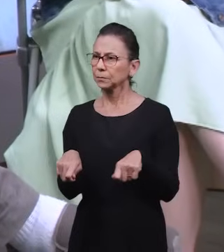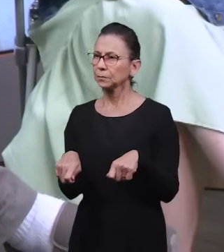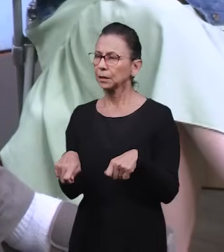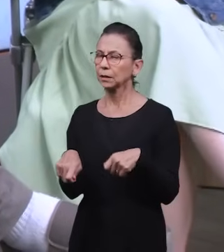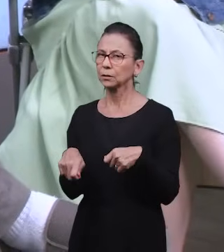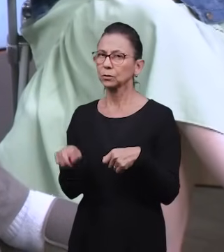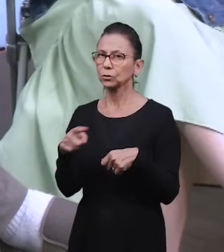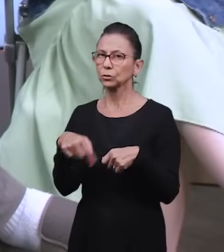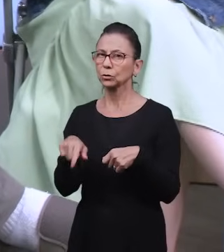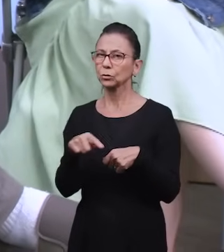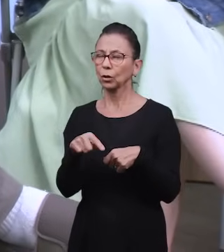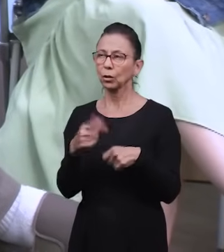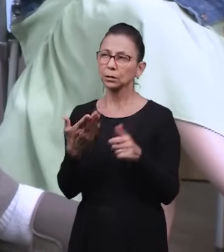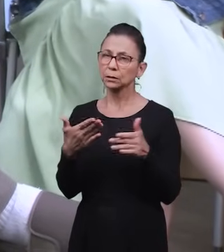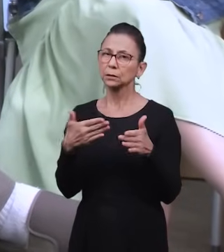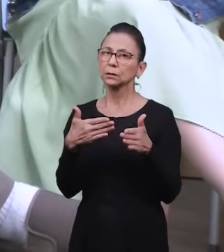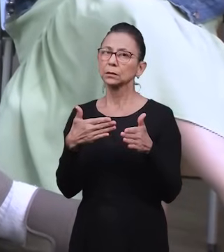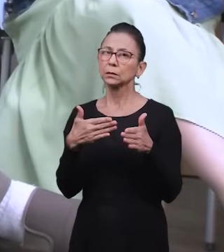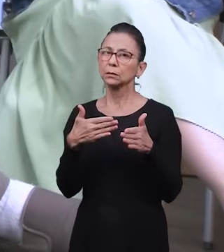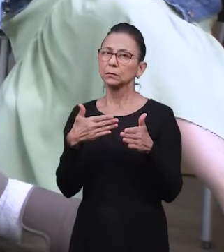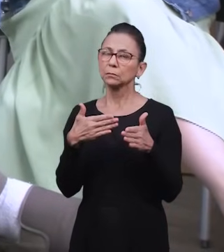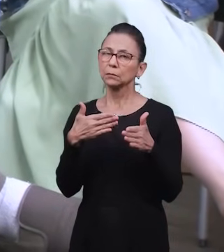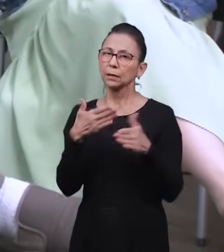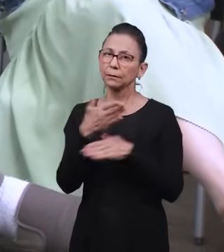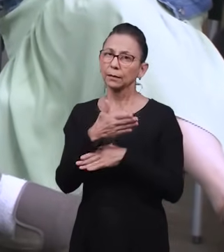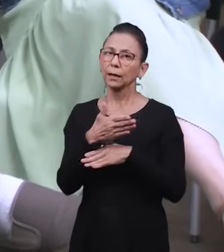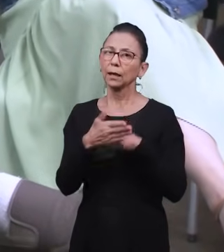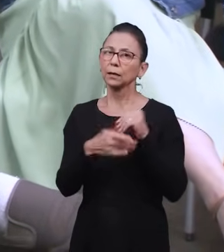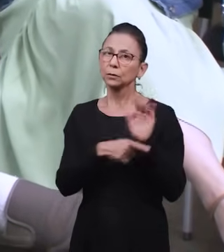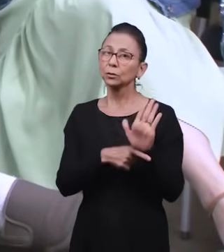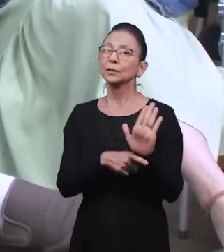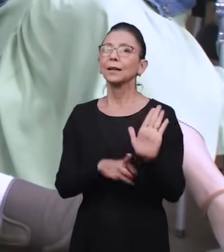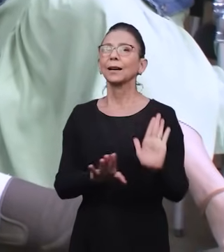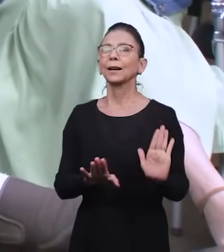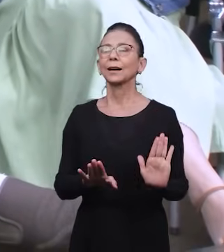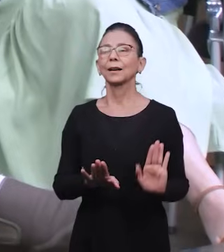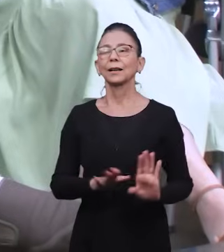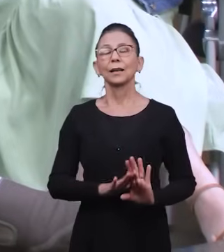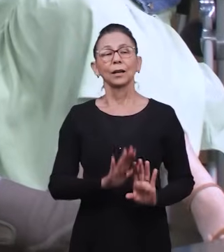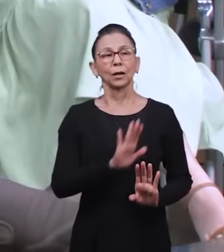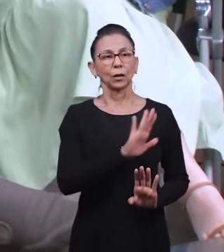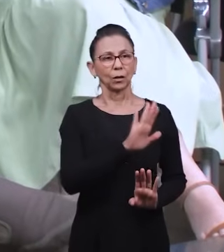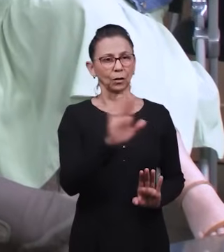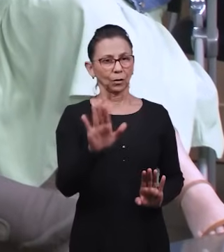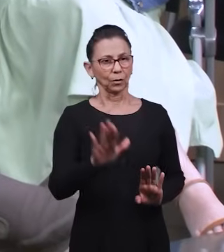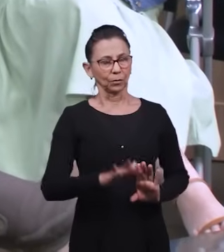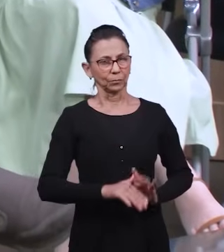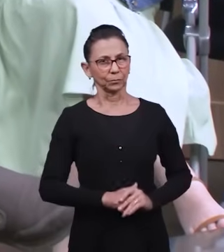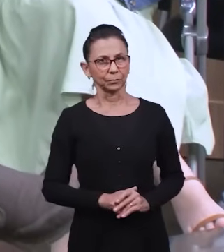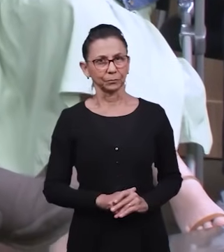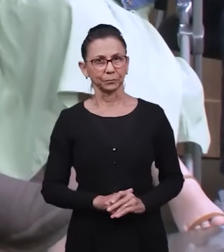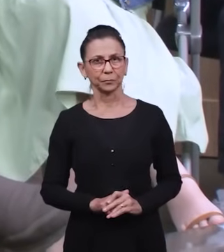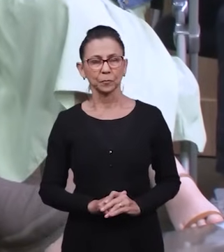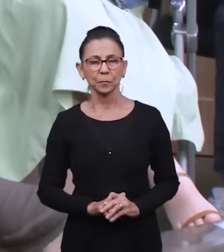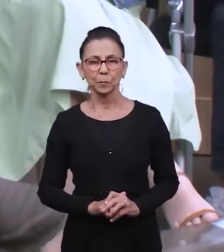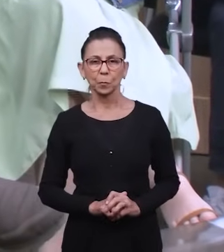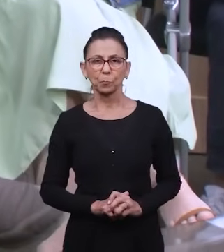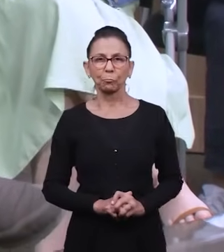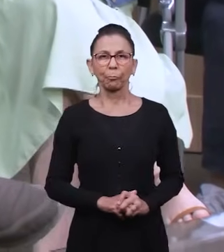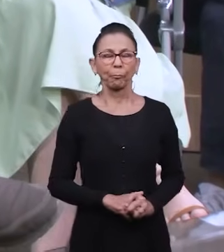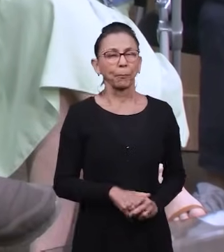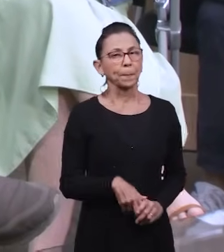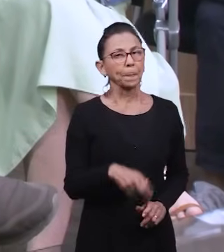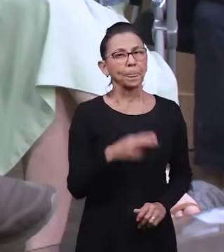essa possibilidade de uma intervenção nossa no sentido de ajudar. Agora só uma coisa, não vamos confundir